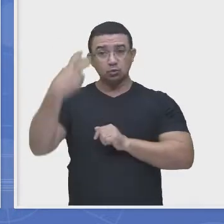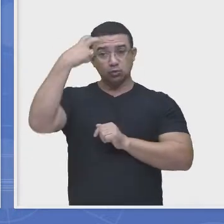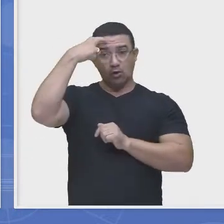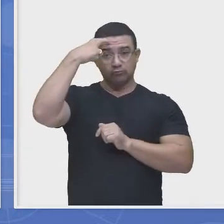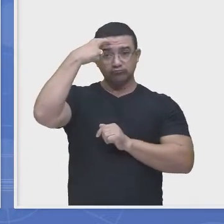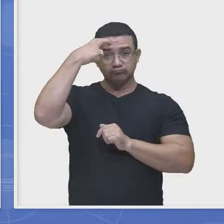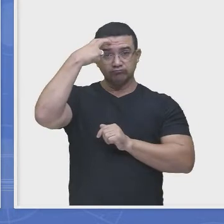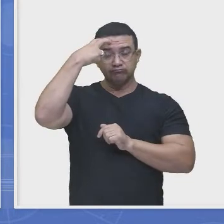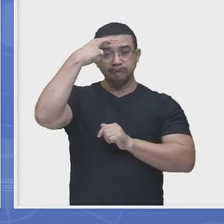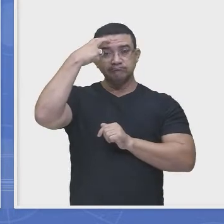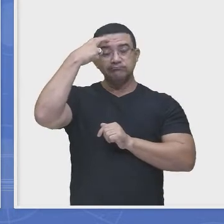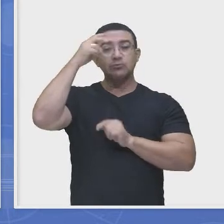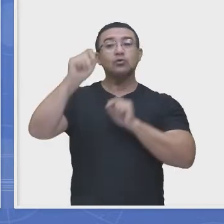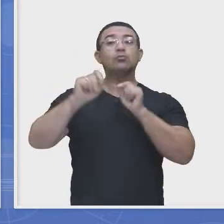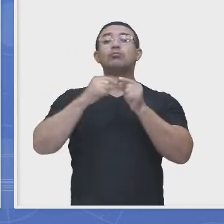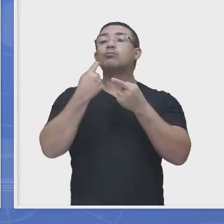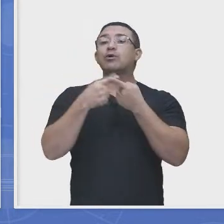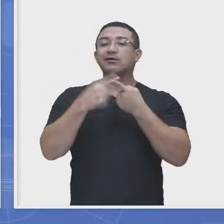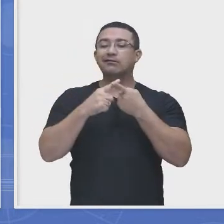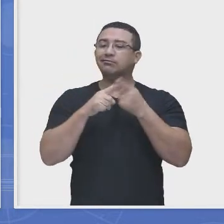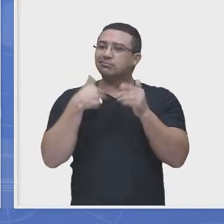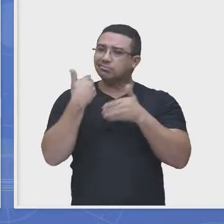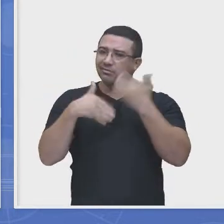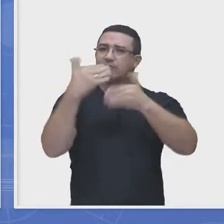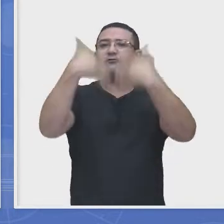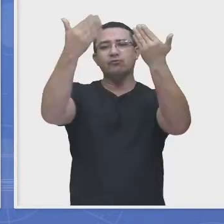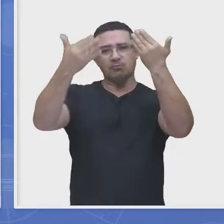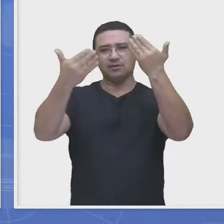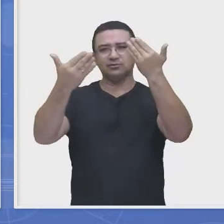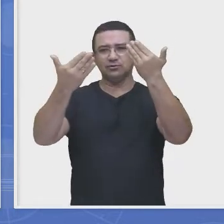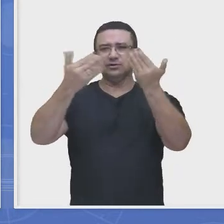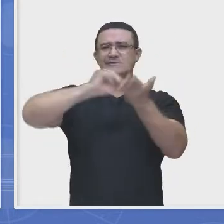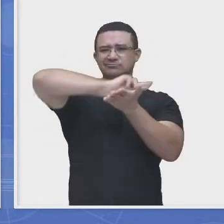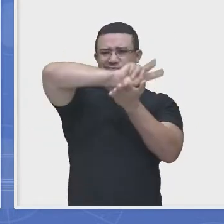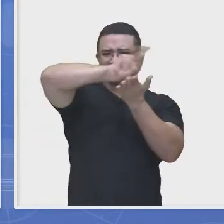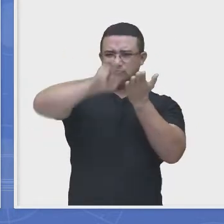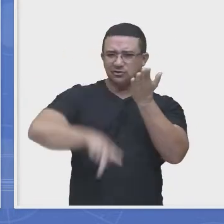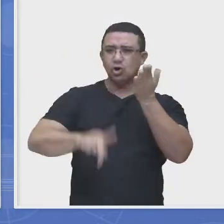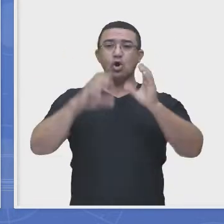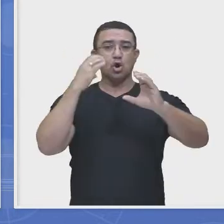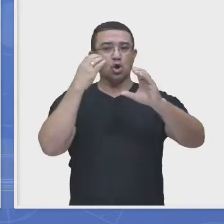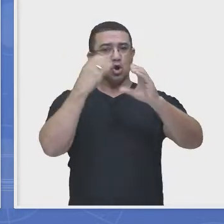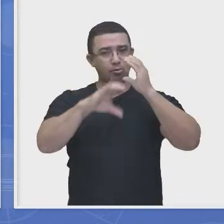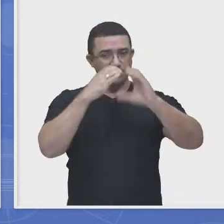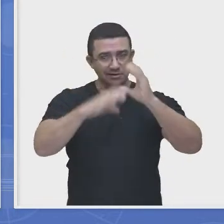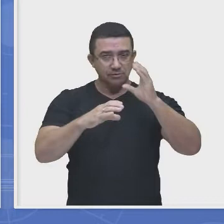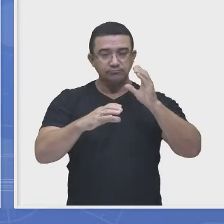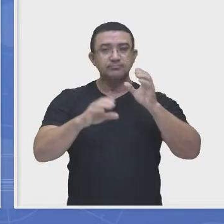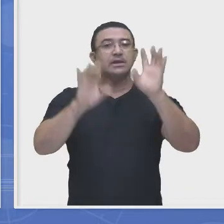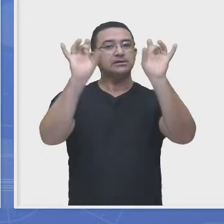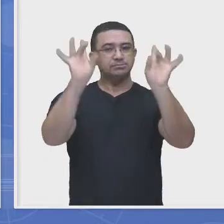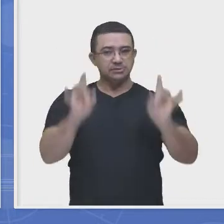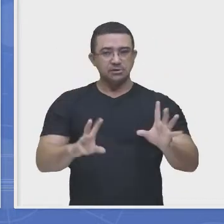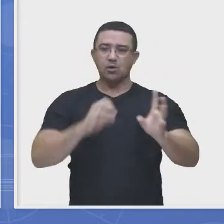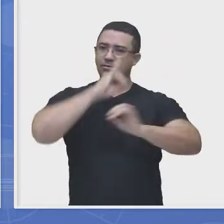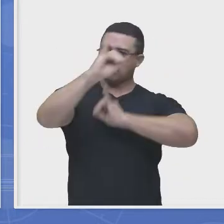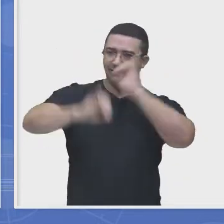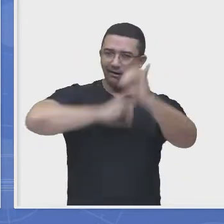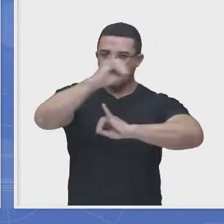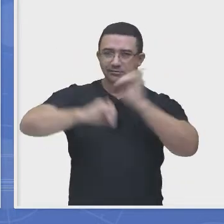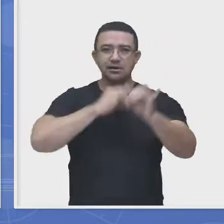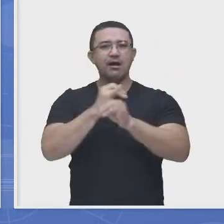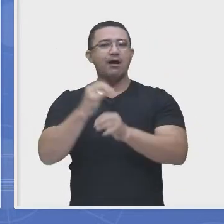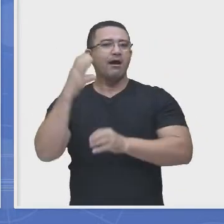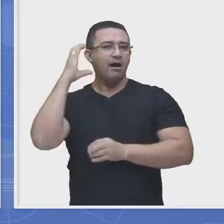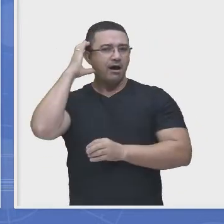graças ao desenvolvimento dos meios de comunicação, especialmente a internet, o rádio, a